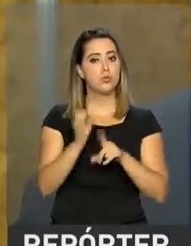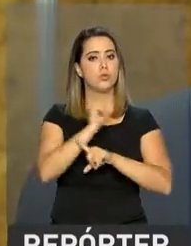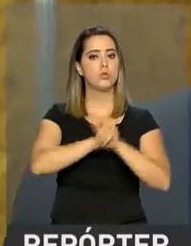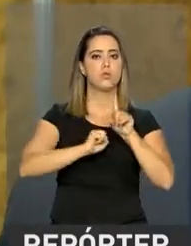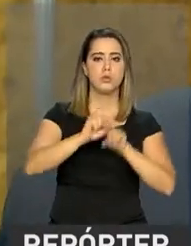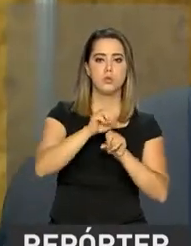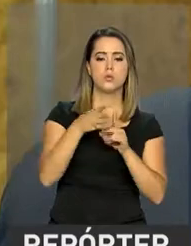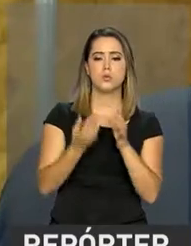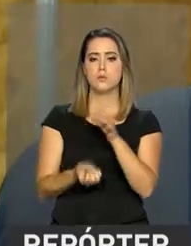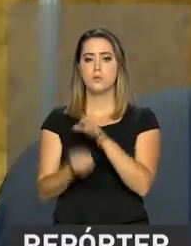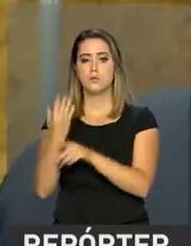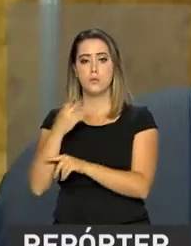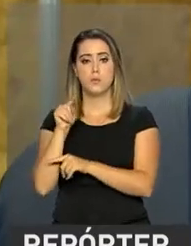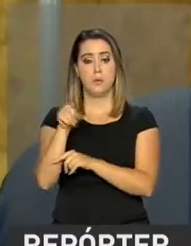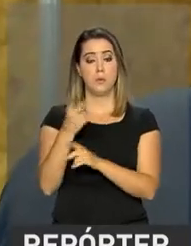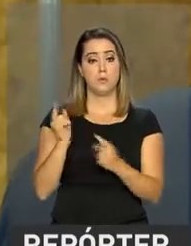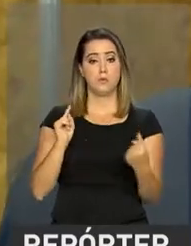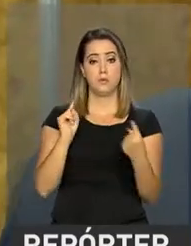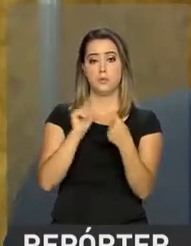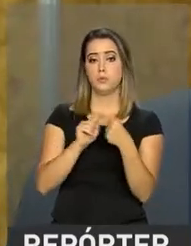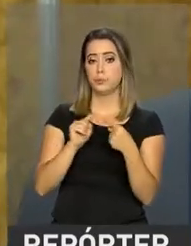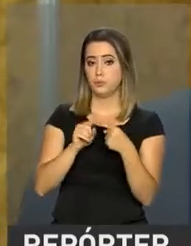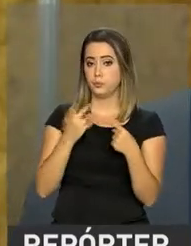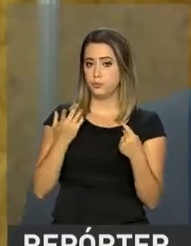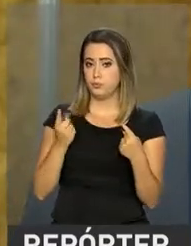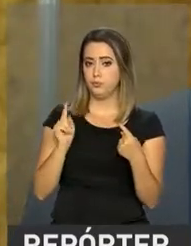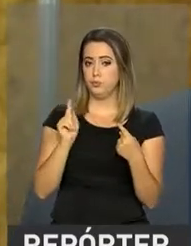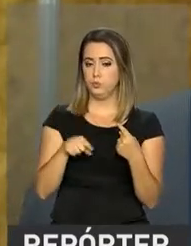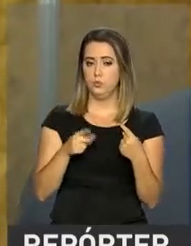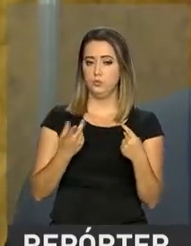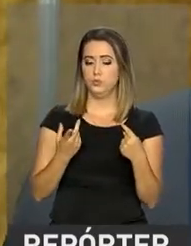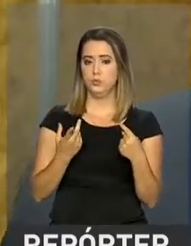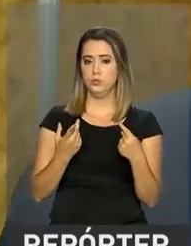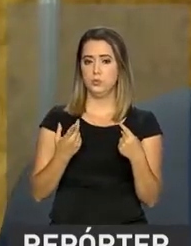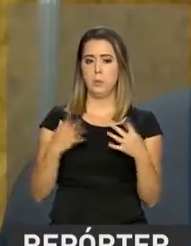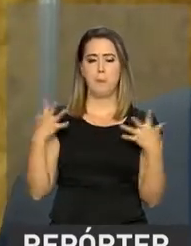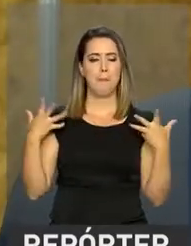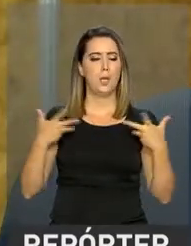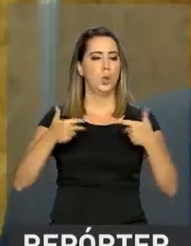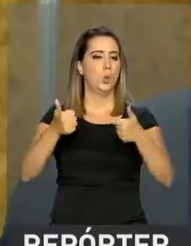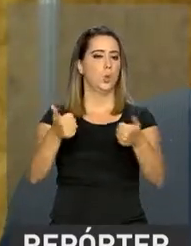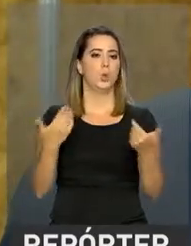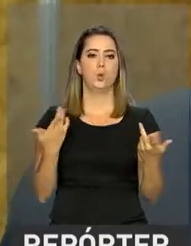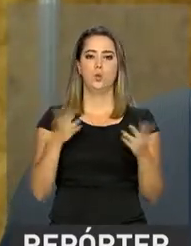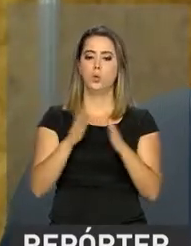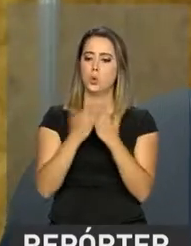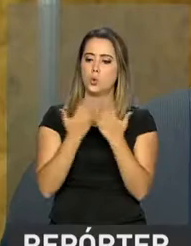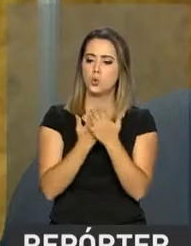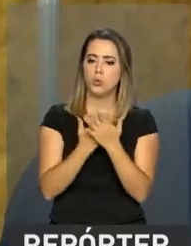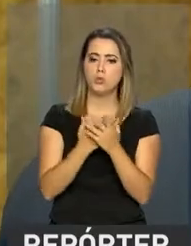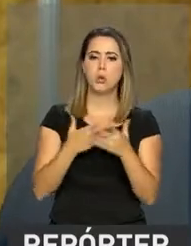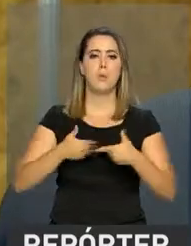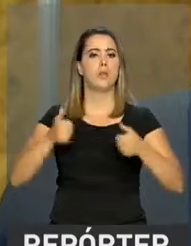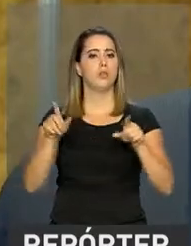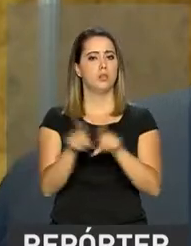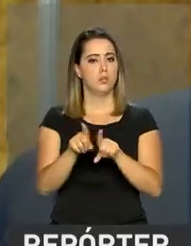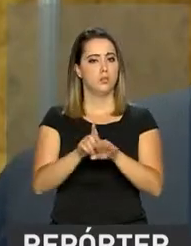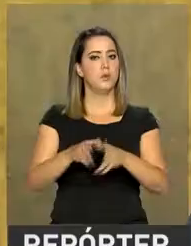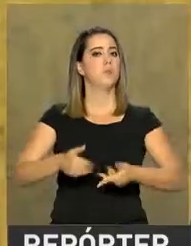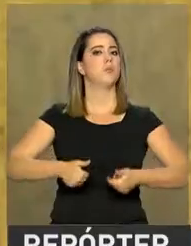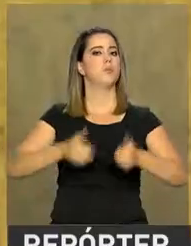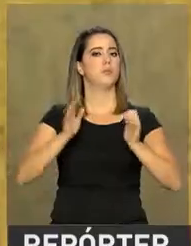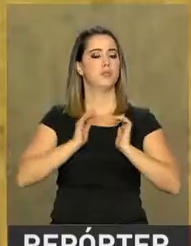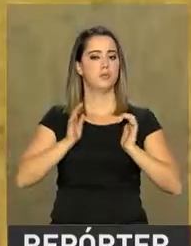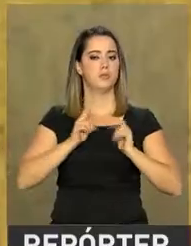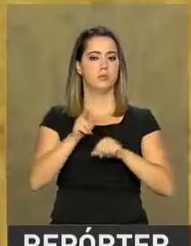você criar focos de excelência ao mesmo tempo de riqueza para o país.